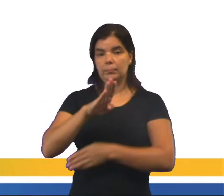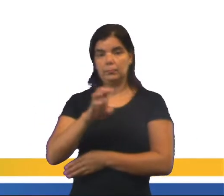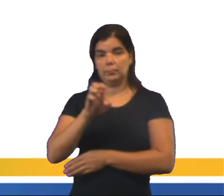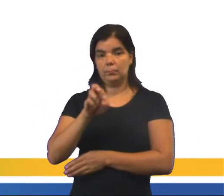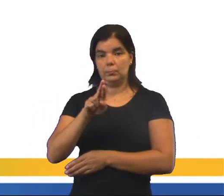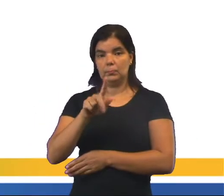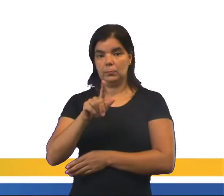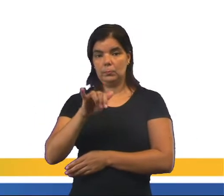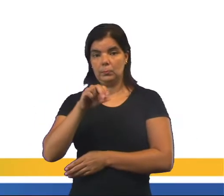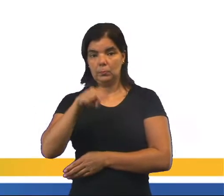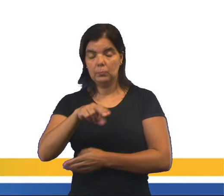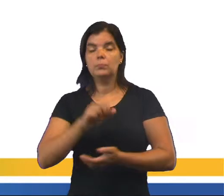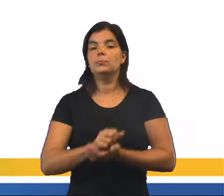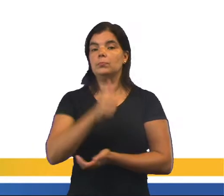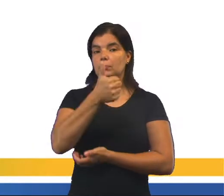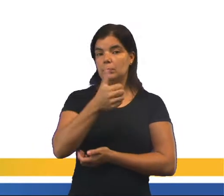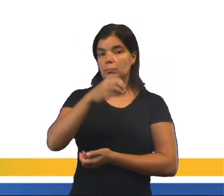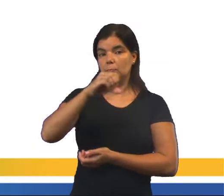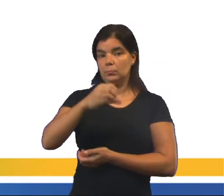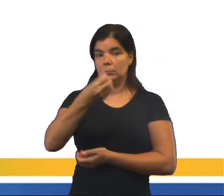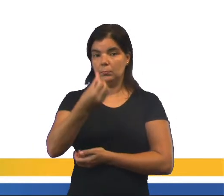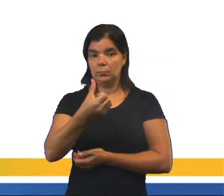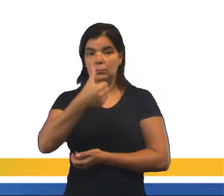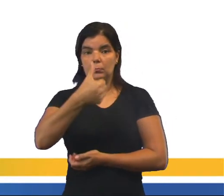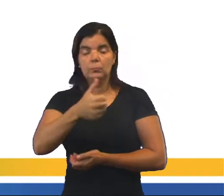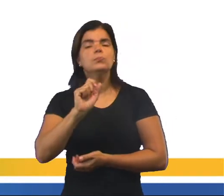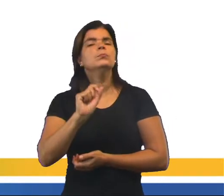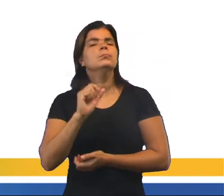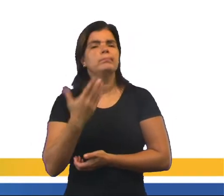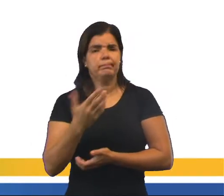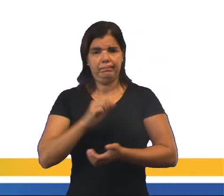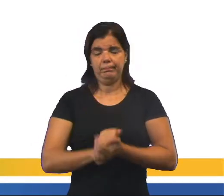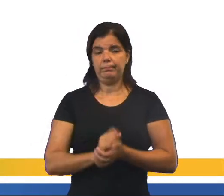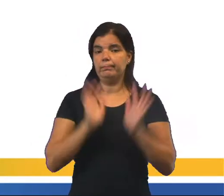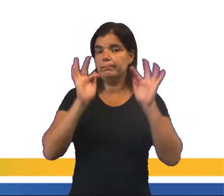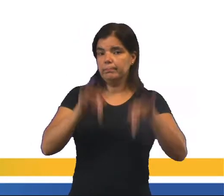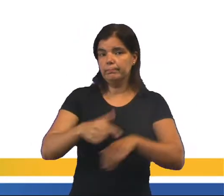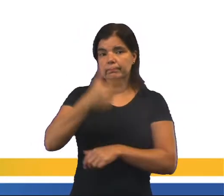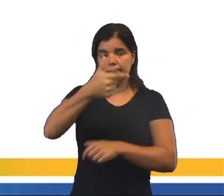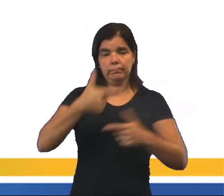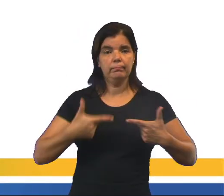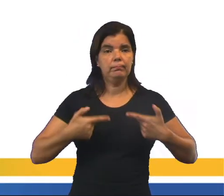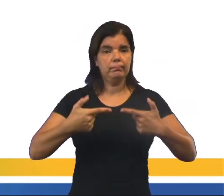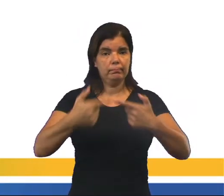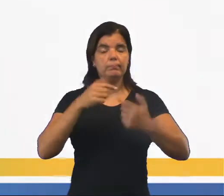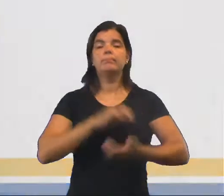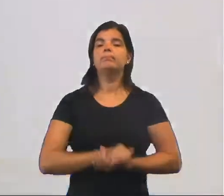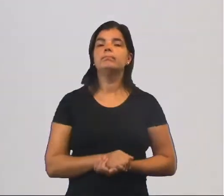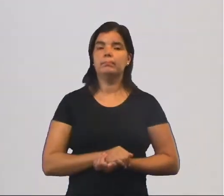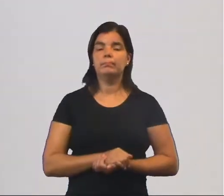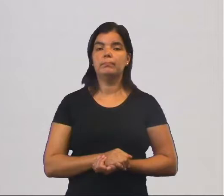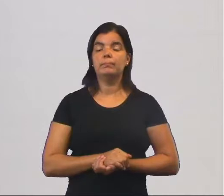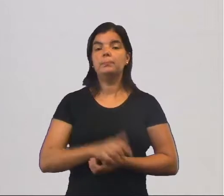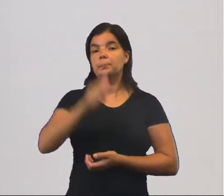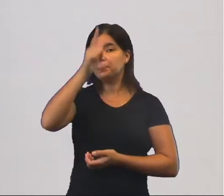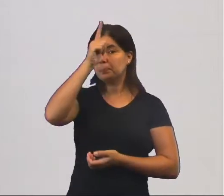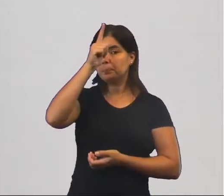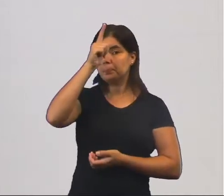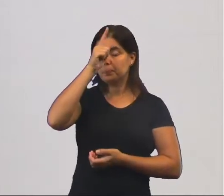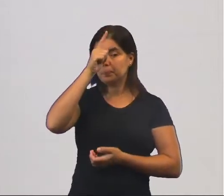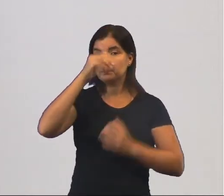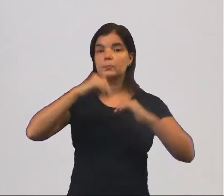de Berlim em 1961. O que acontece? No fim da Segunda Guerra Mundial, a Alemanha